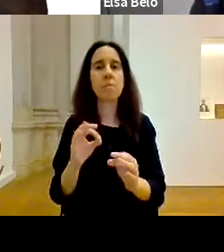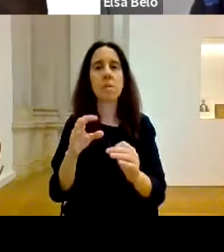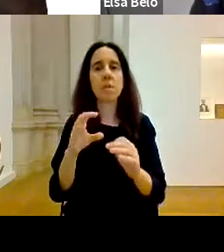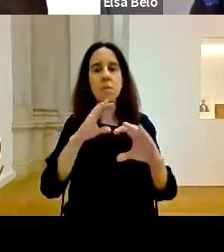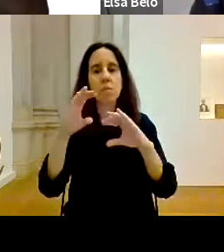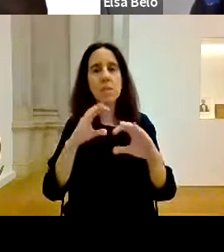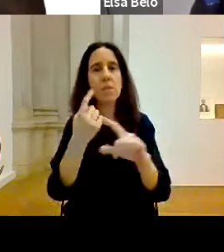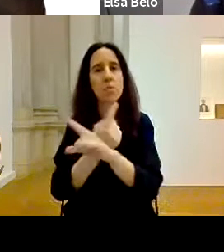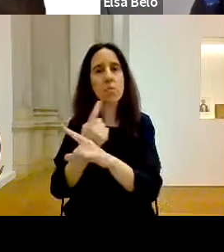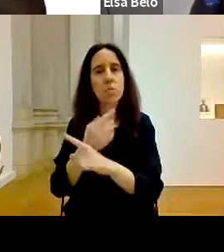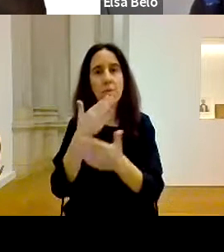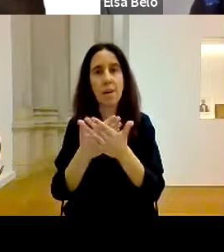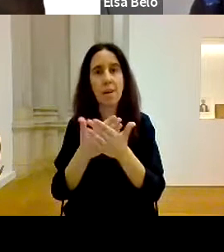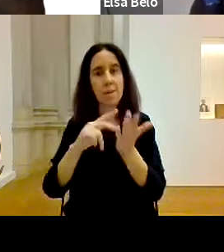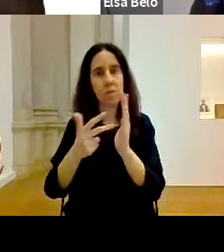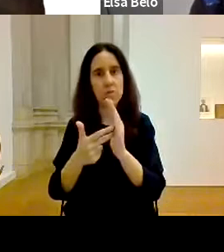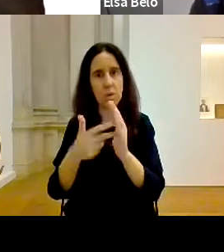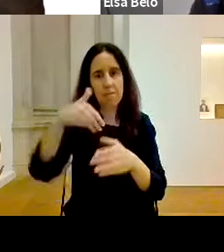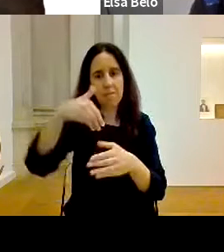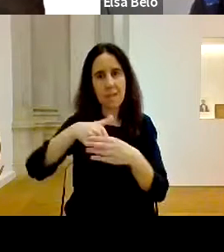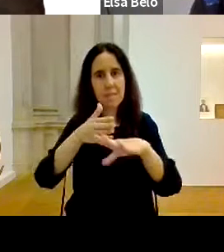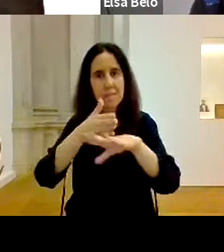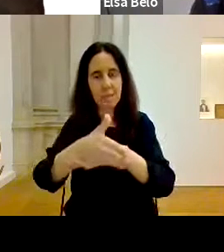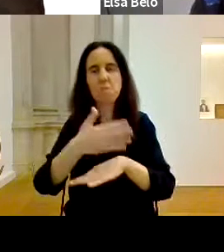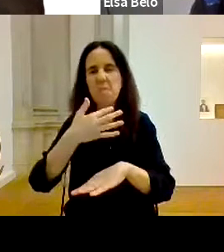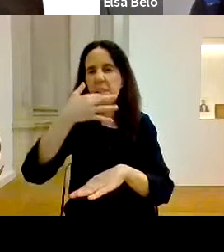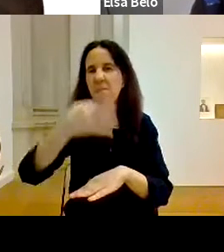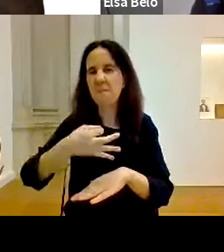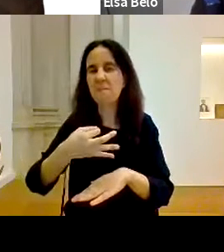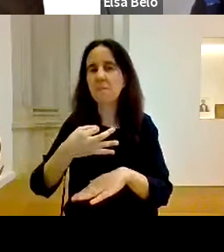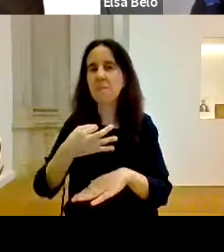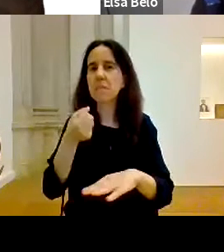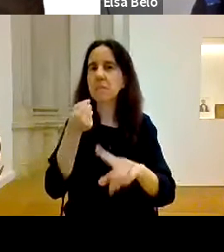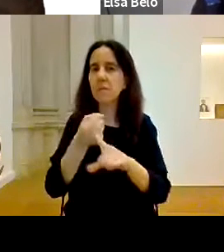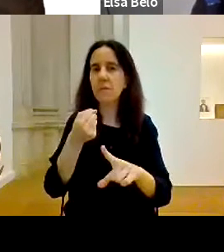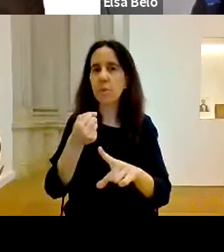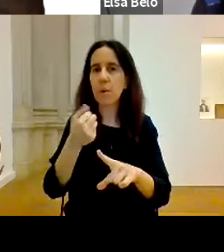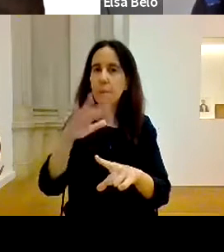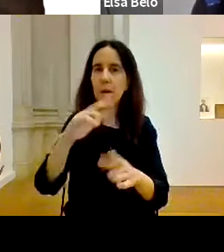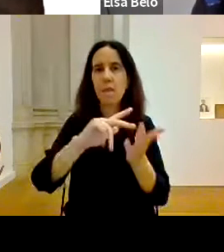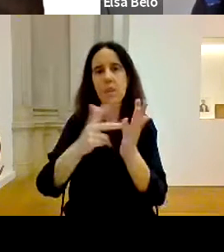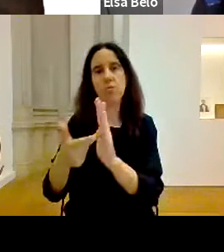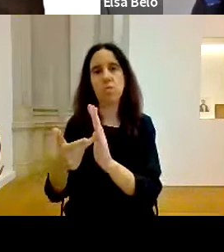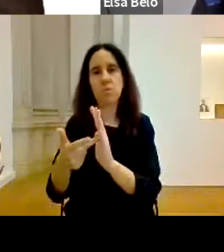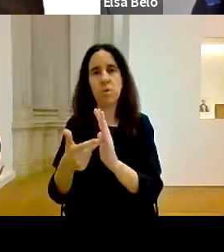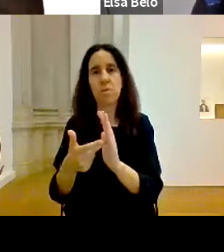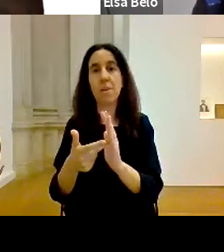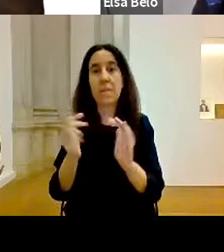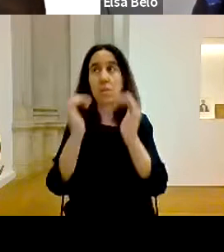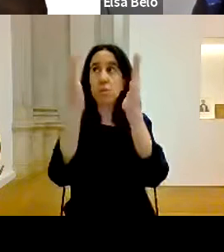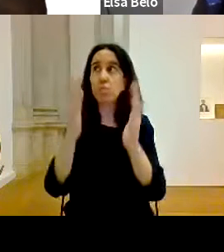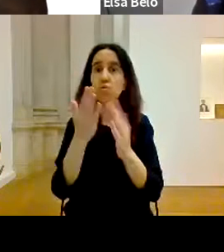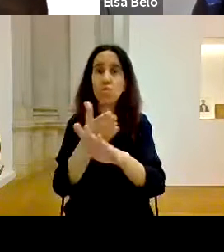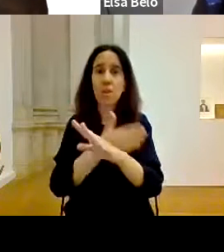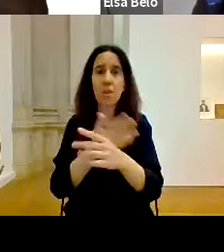para as pessoas poderem aceder à tecnologia, mas acredito que o desafio tenha sido mais no uso da tecnologia que os organismos já tinham a